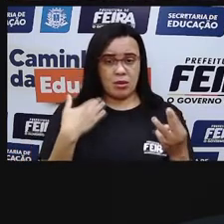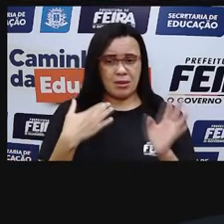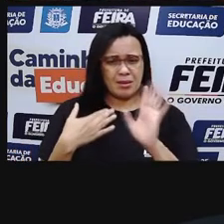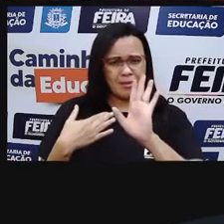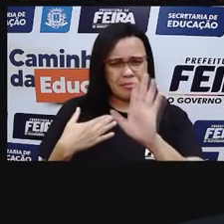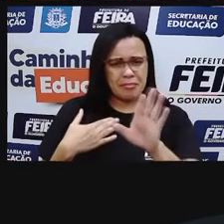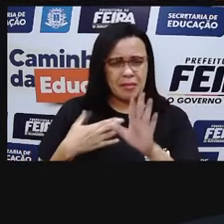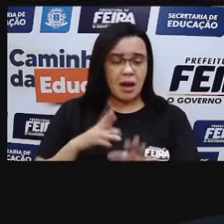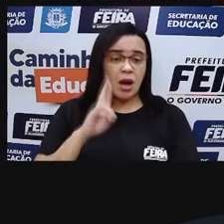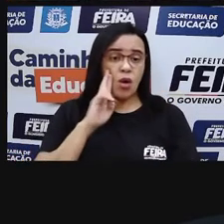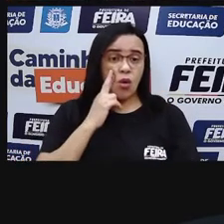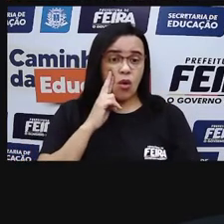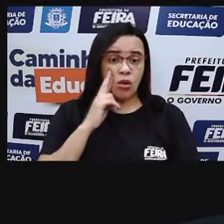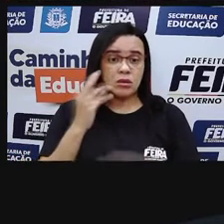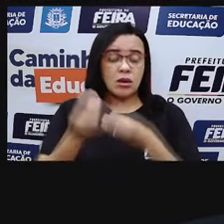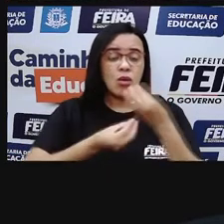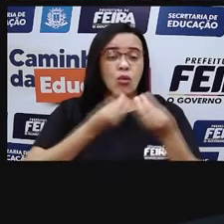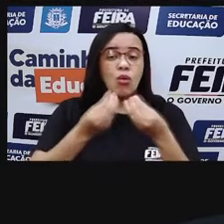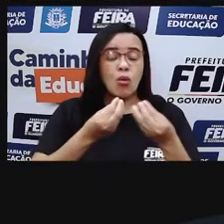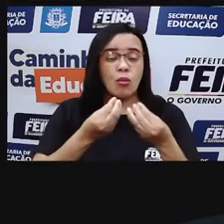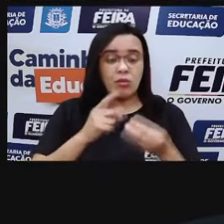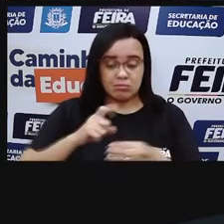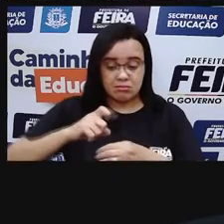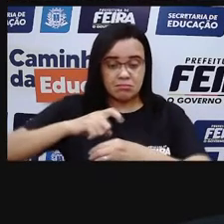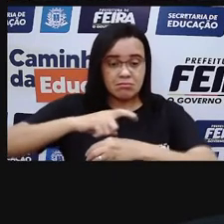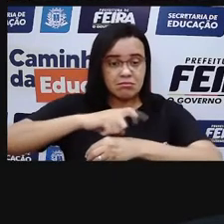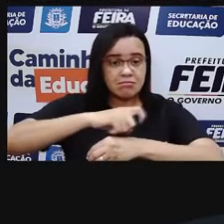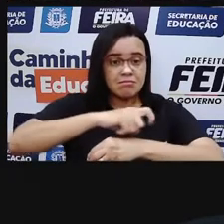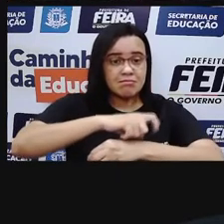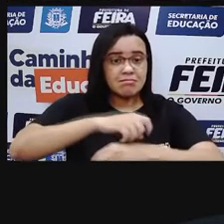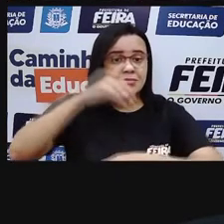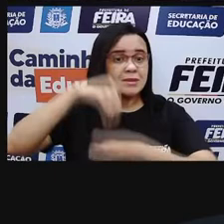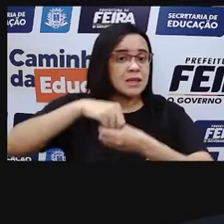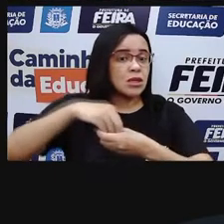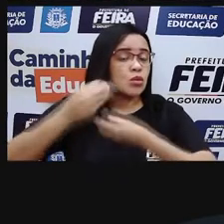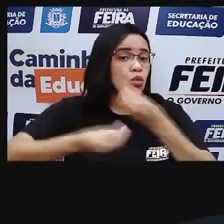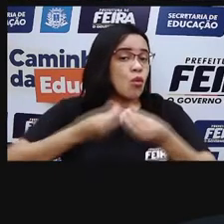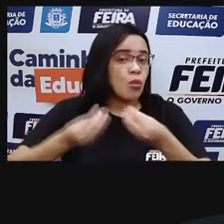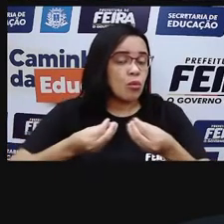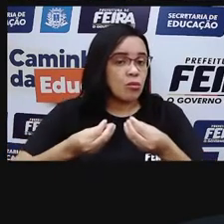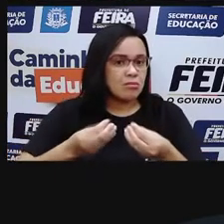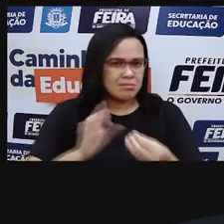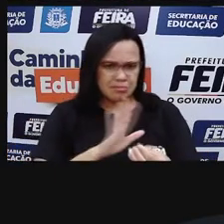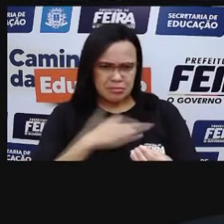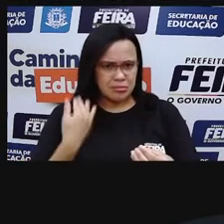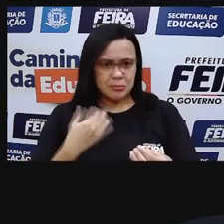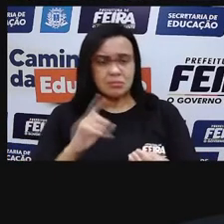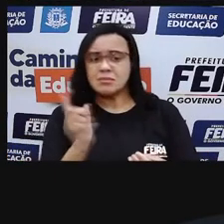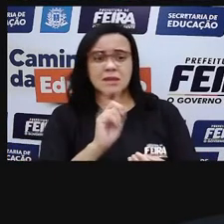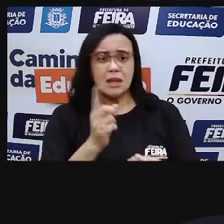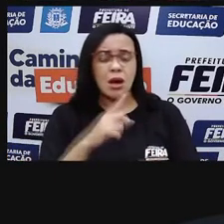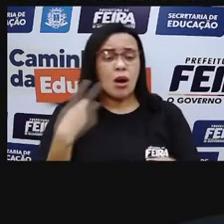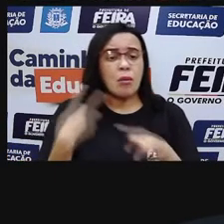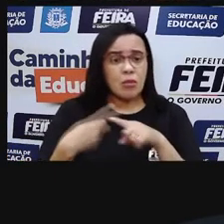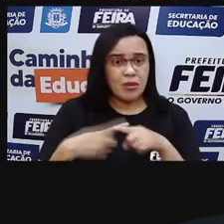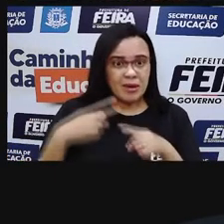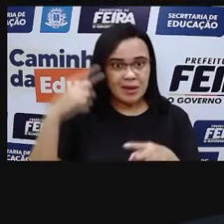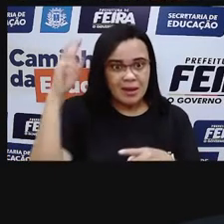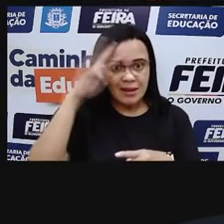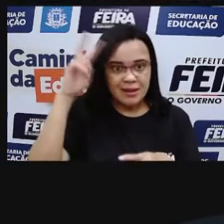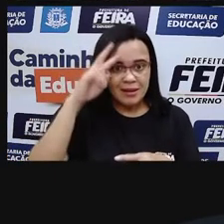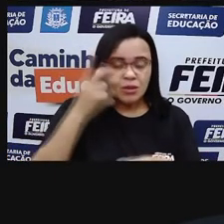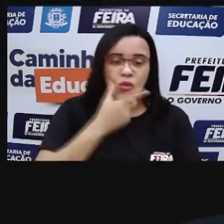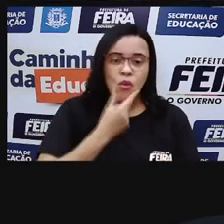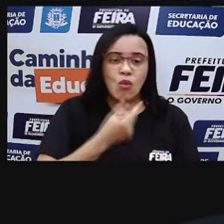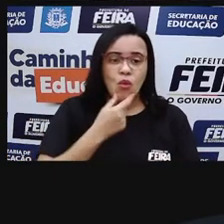matou? Não matou, pro. E aí ele ficou 2 dias sem tomar o antibiótico. O médico tinha passado para